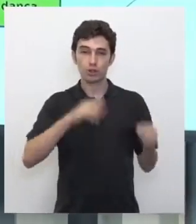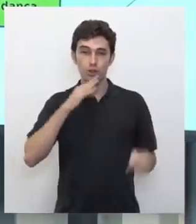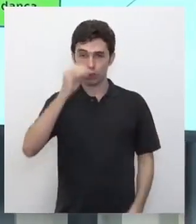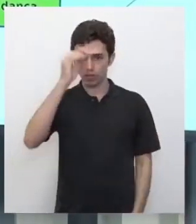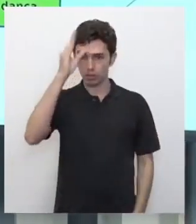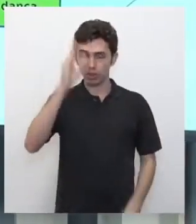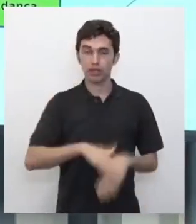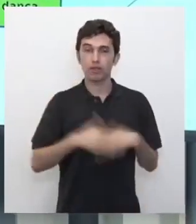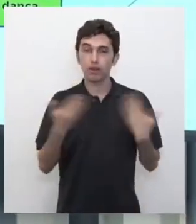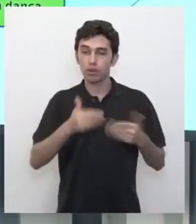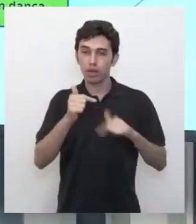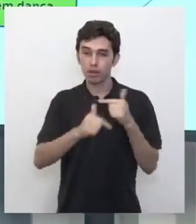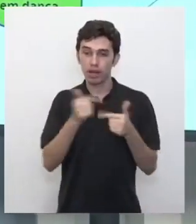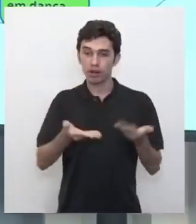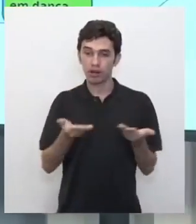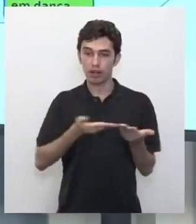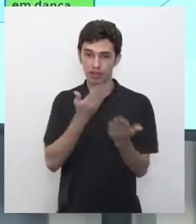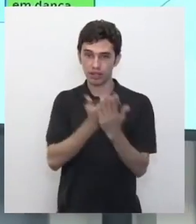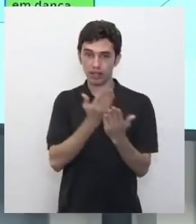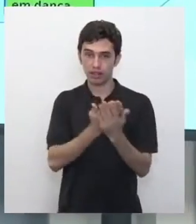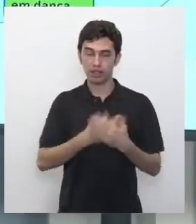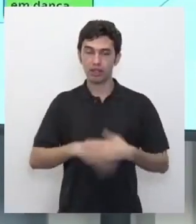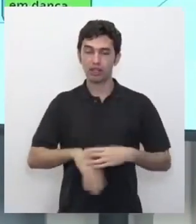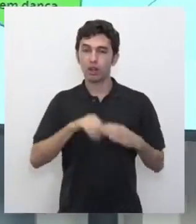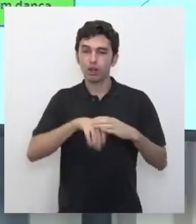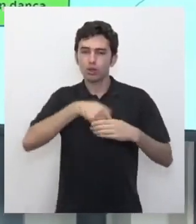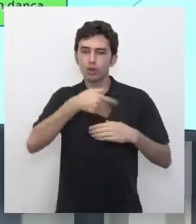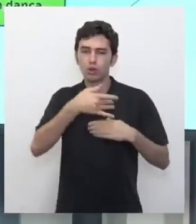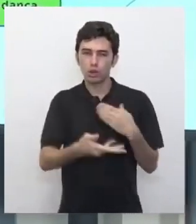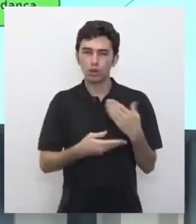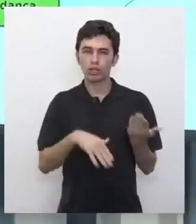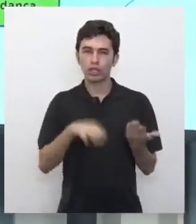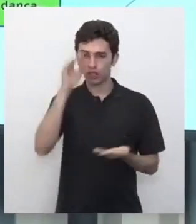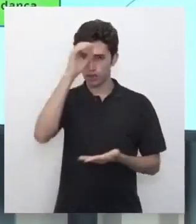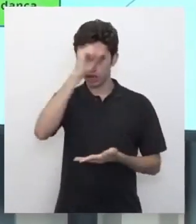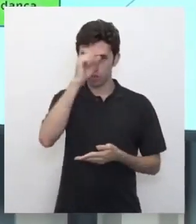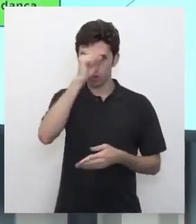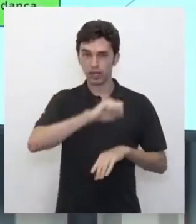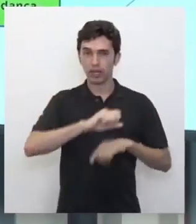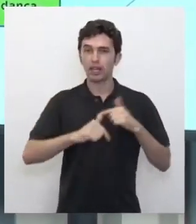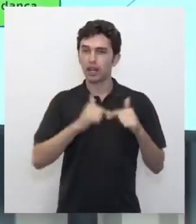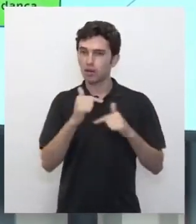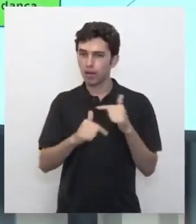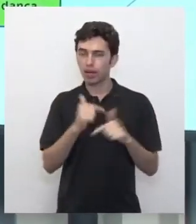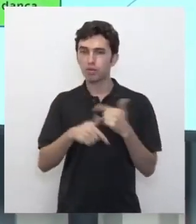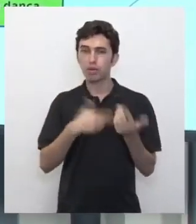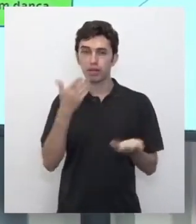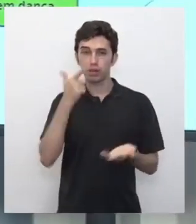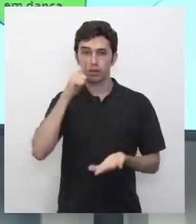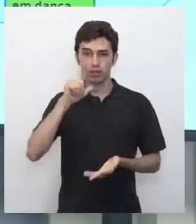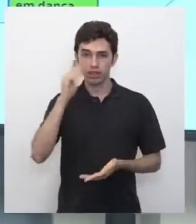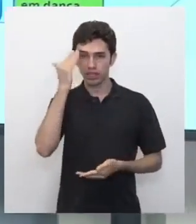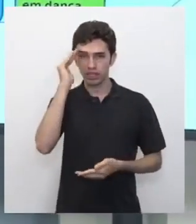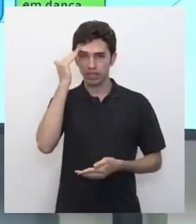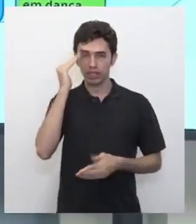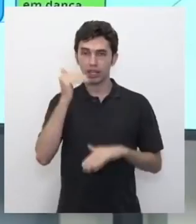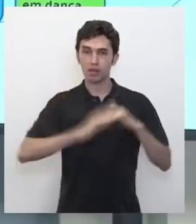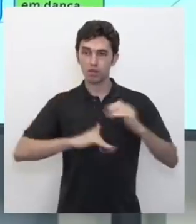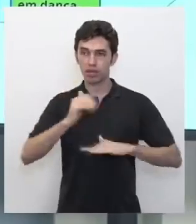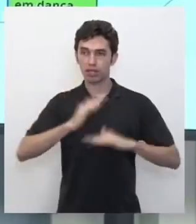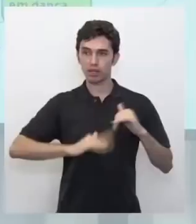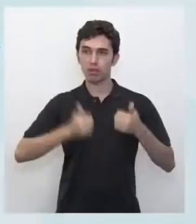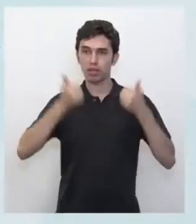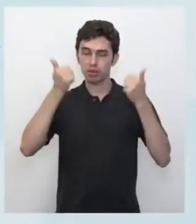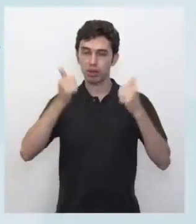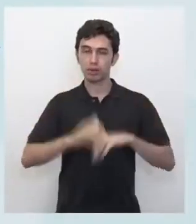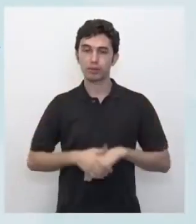nesta aula? Ou seja, né, quais são aqueles conteúdos que a gente vai trabalhar para que a gente consiga entender melhor essa habilidade? Vamos